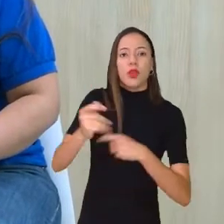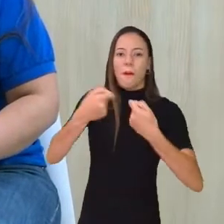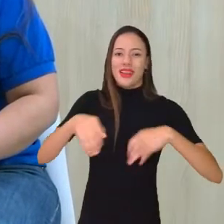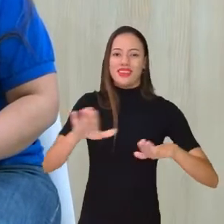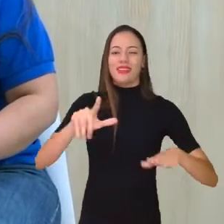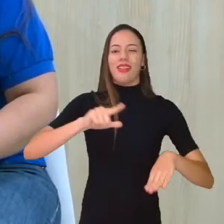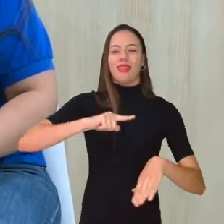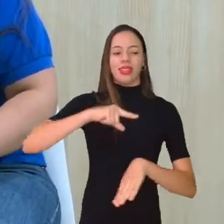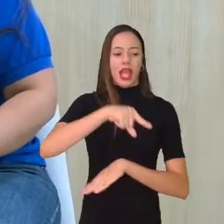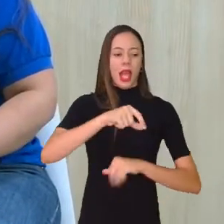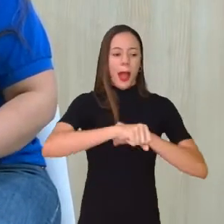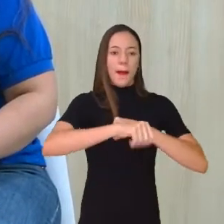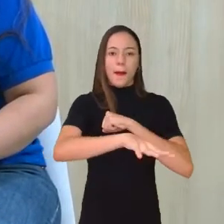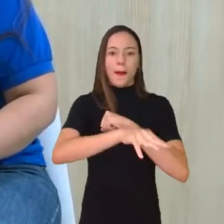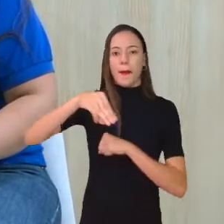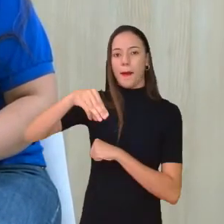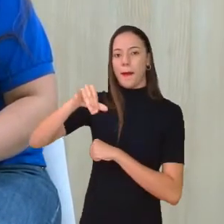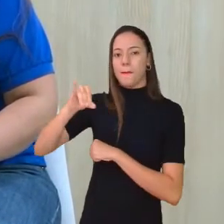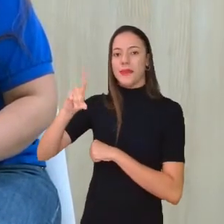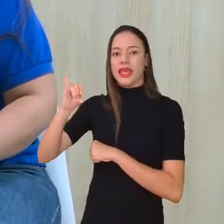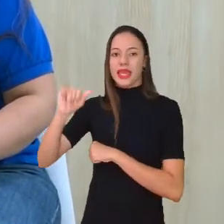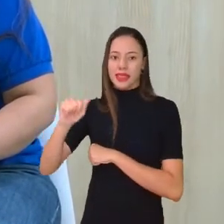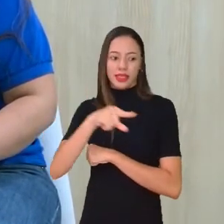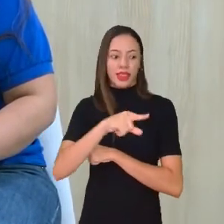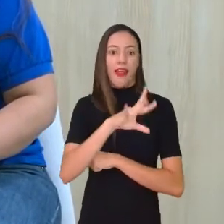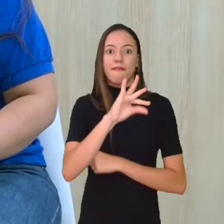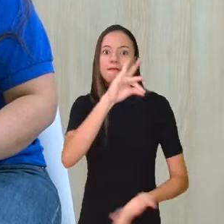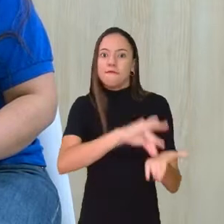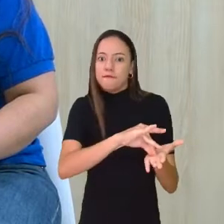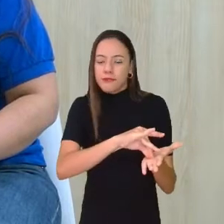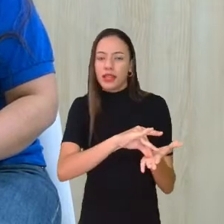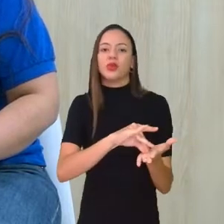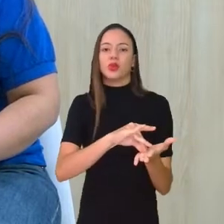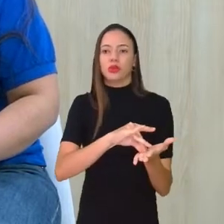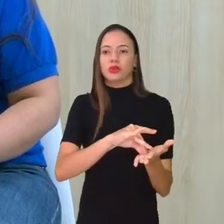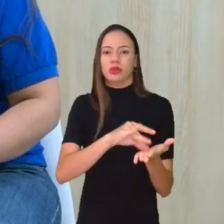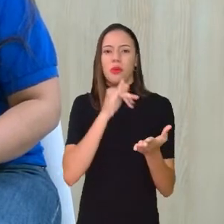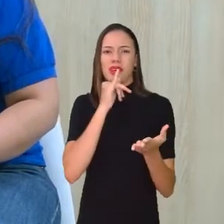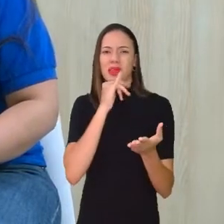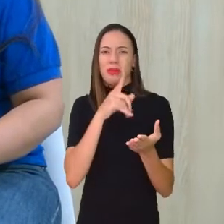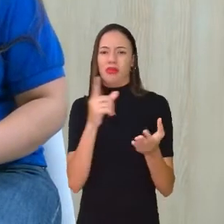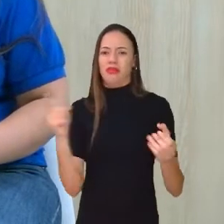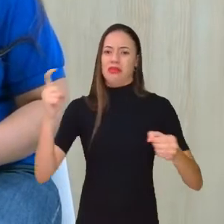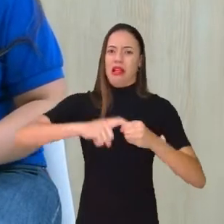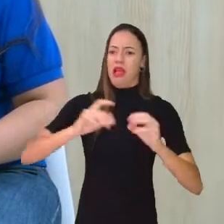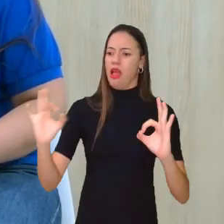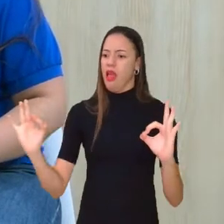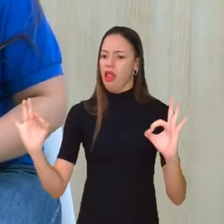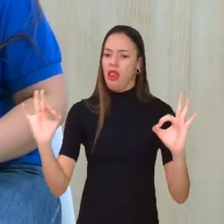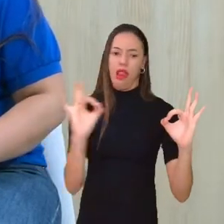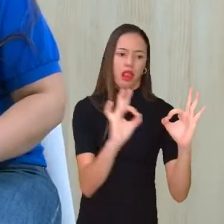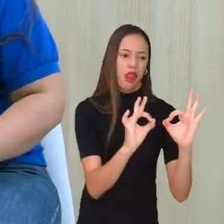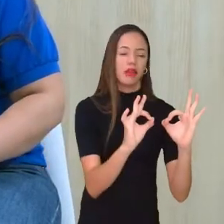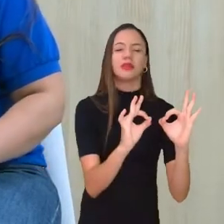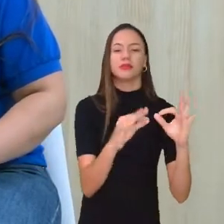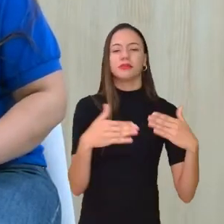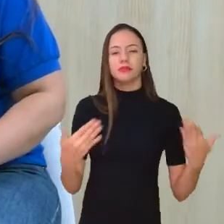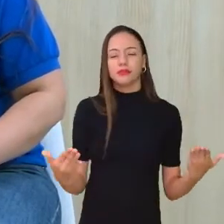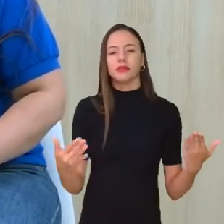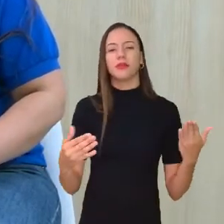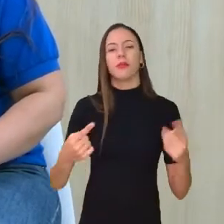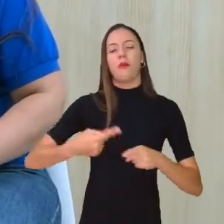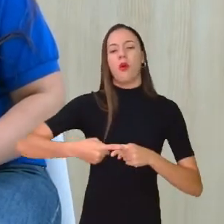física e a gente assiste a hora que quiser. Aquela coisa de voltar, Carla, nem passa perto, né? Porque nesses